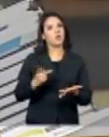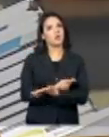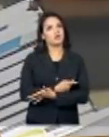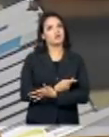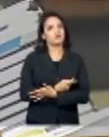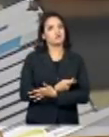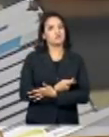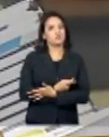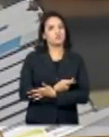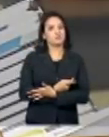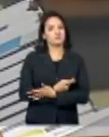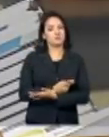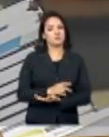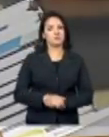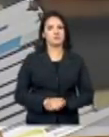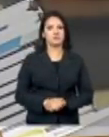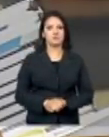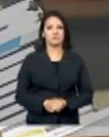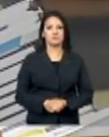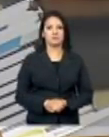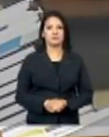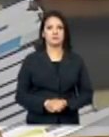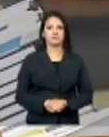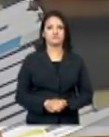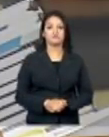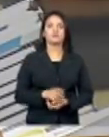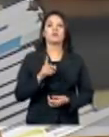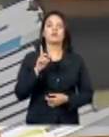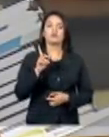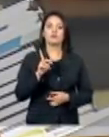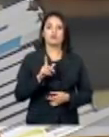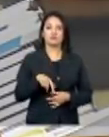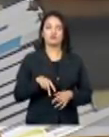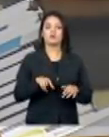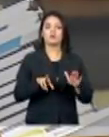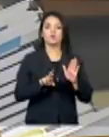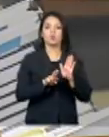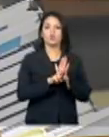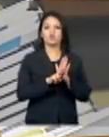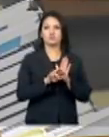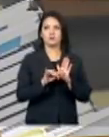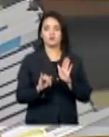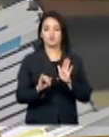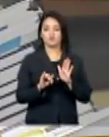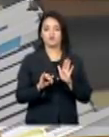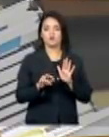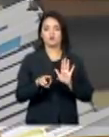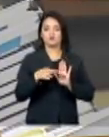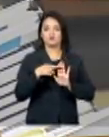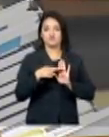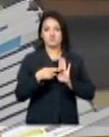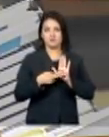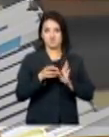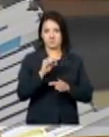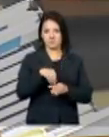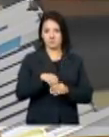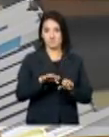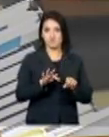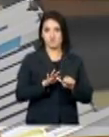ou quem fala é o ministro marco aurélio sentada direta descompasso entre